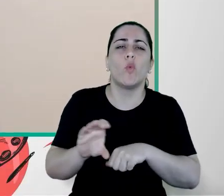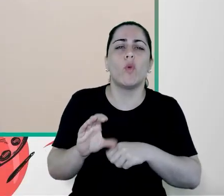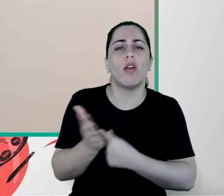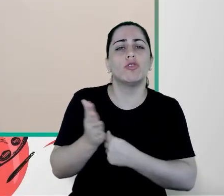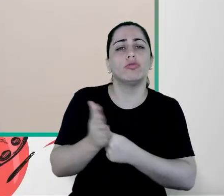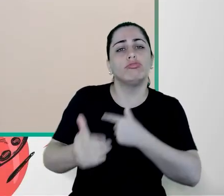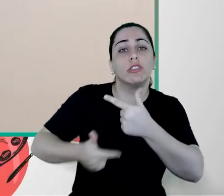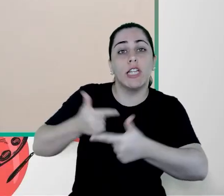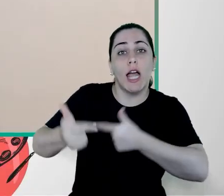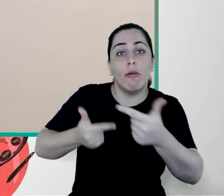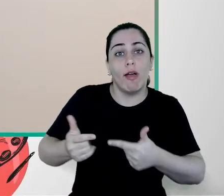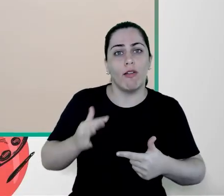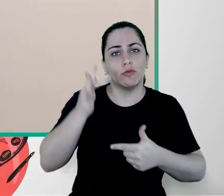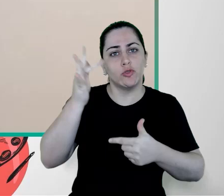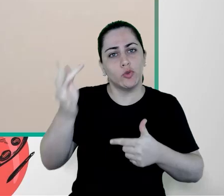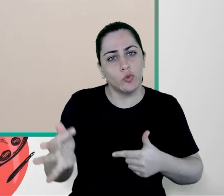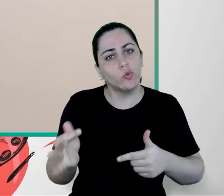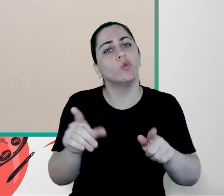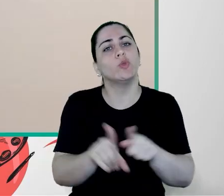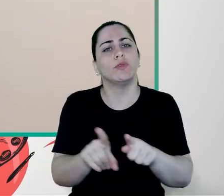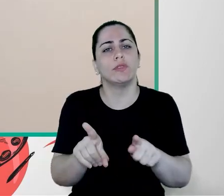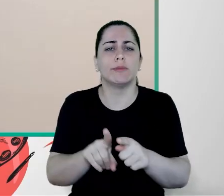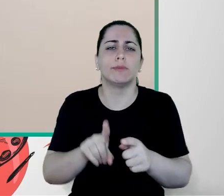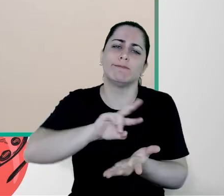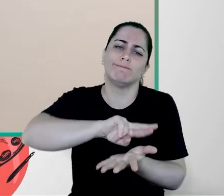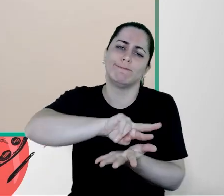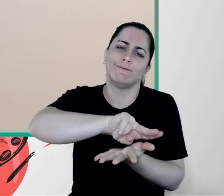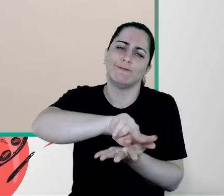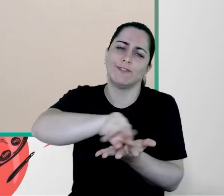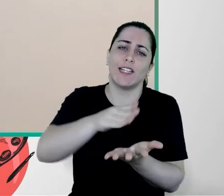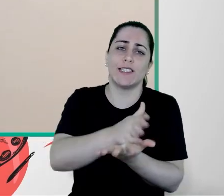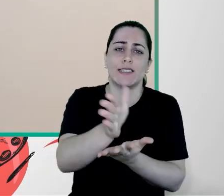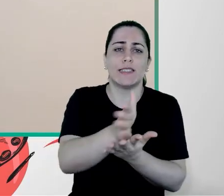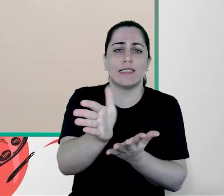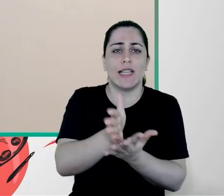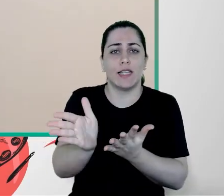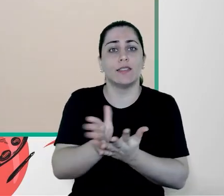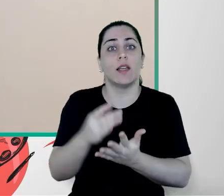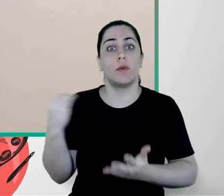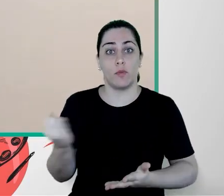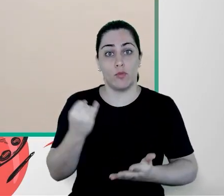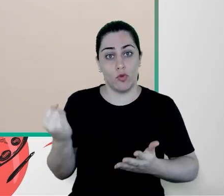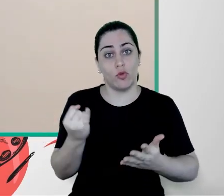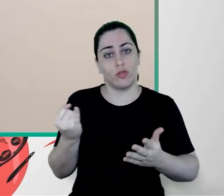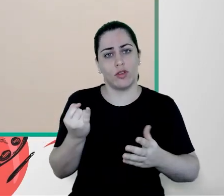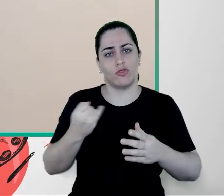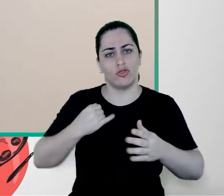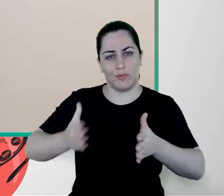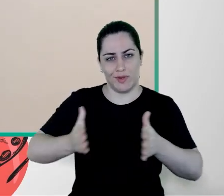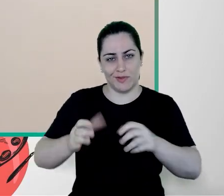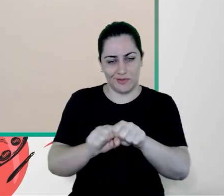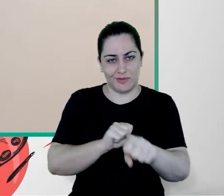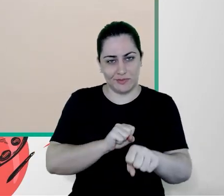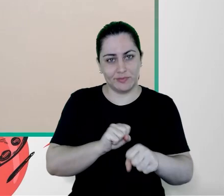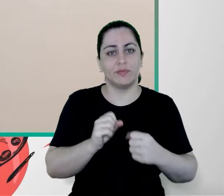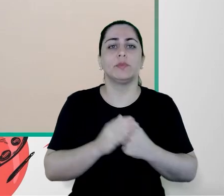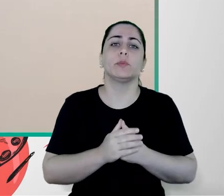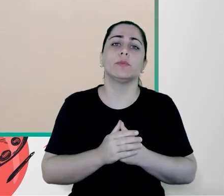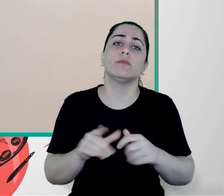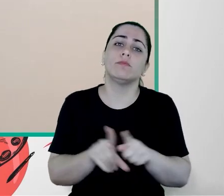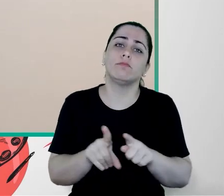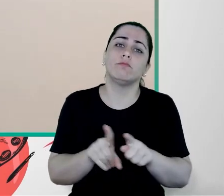para o mercado de trabalho e para a atuação em diversas áreas que são pré-requisitos durante a graduação. Atuamos